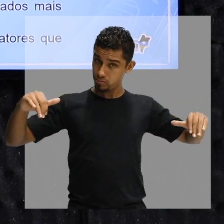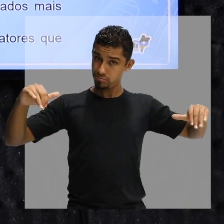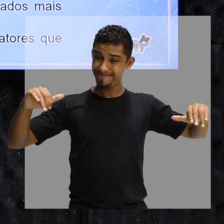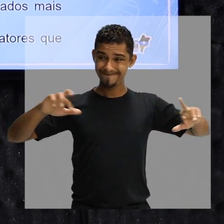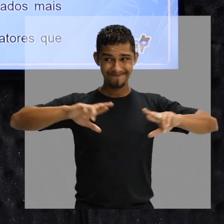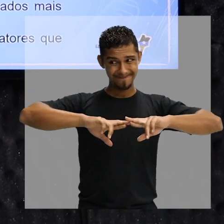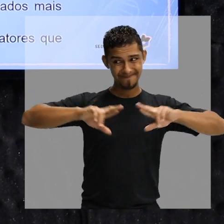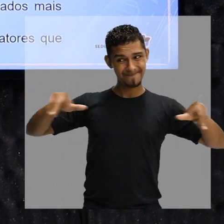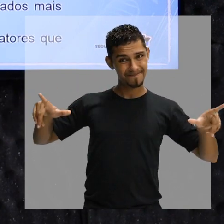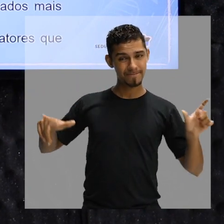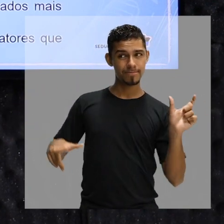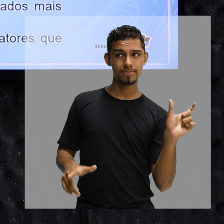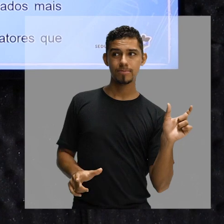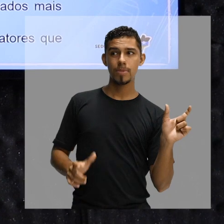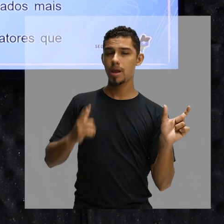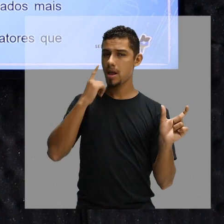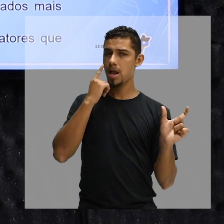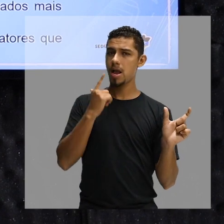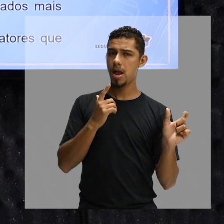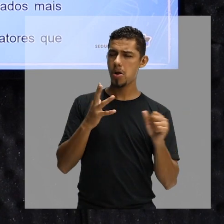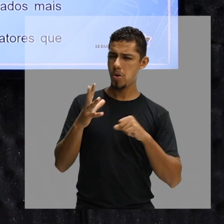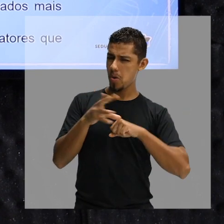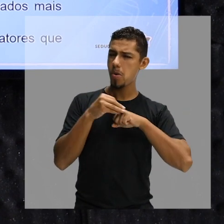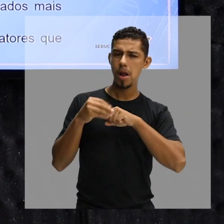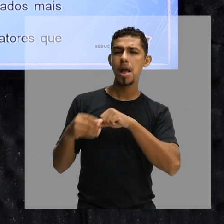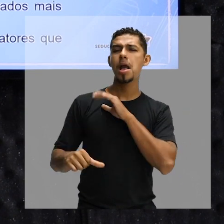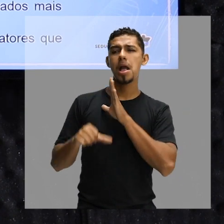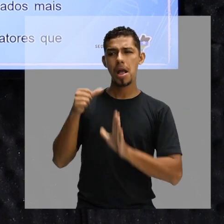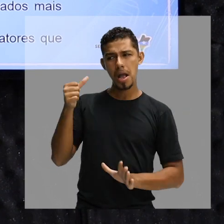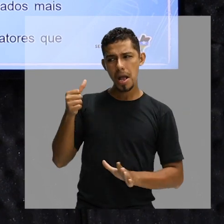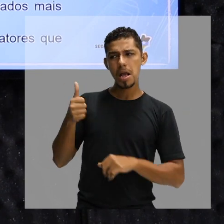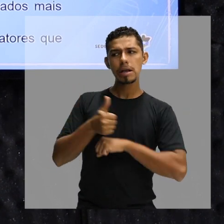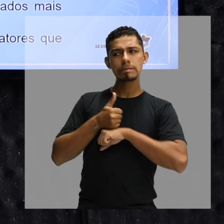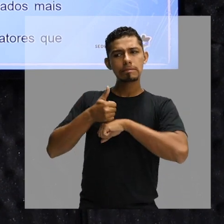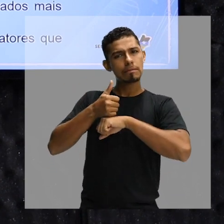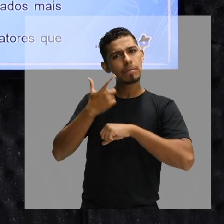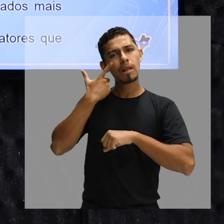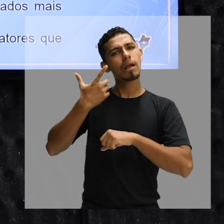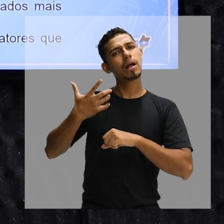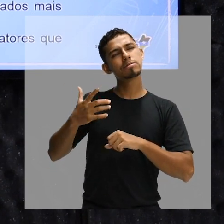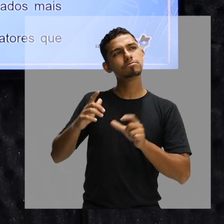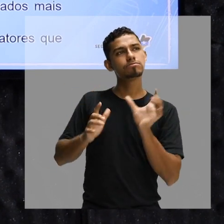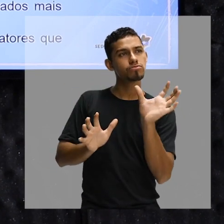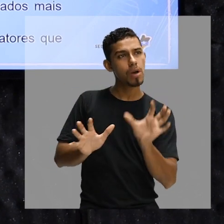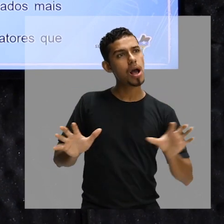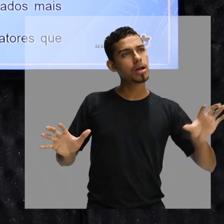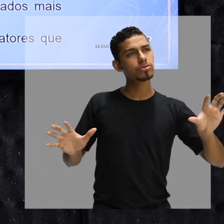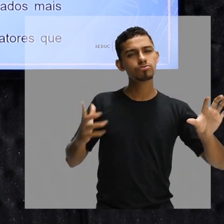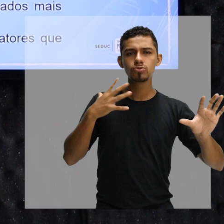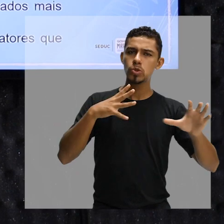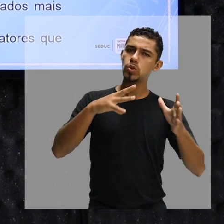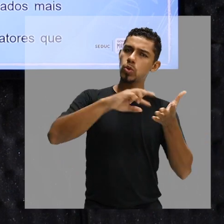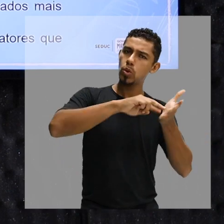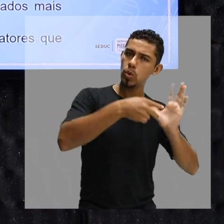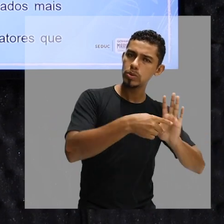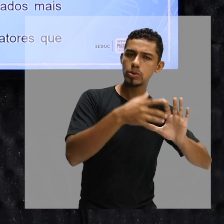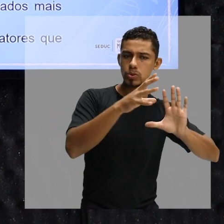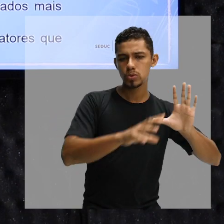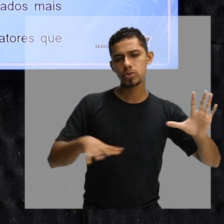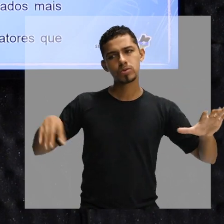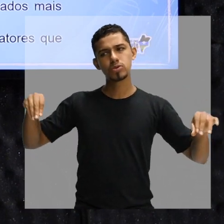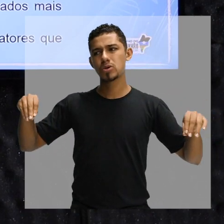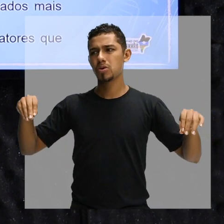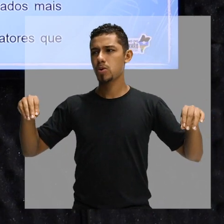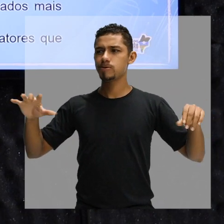outras, tá? Por exemplo, esses conhecimentos primitivos, eles se localizam muito mais em um conceito do que em outro. E aqui